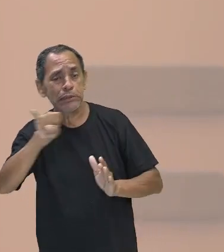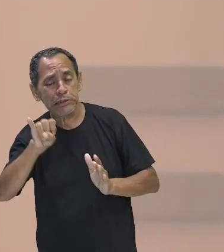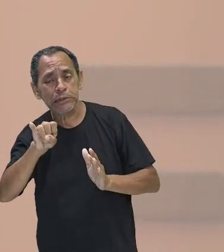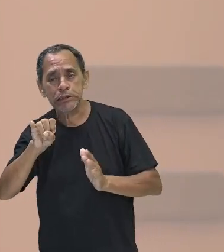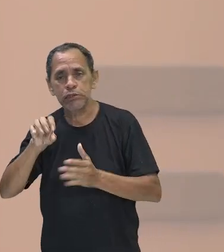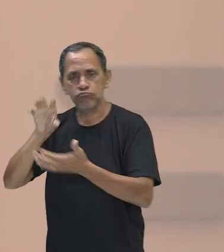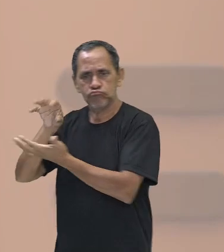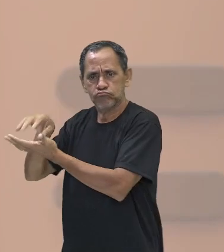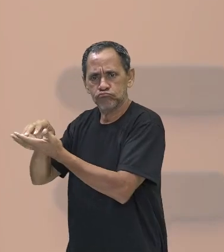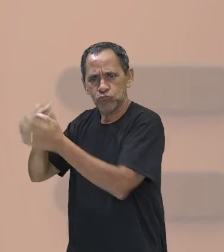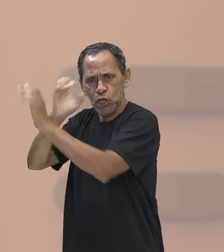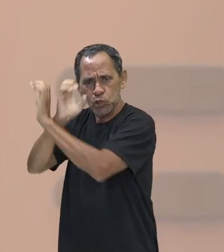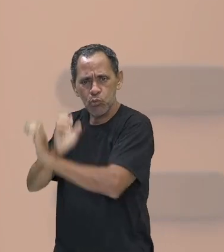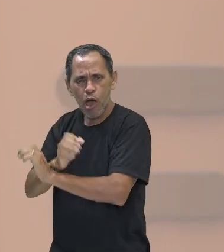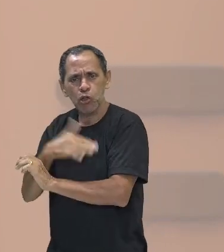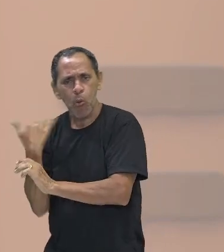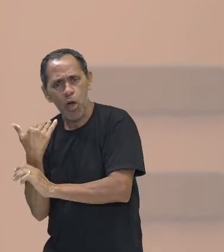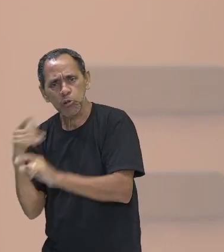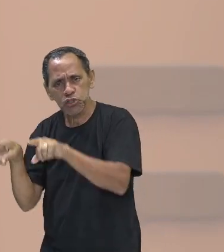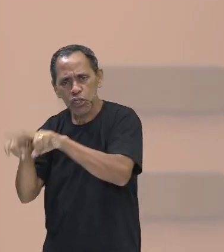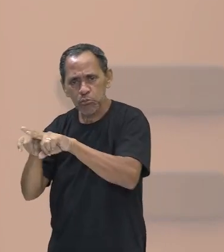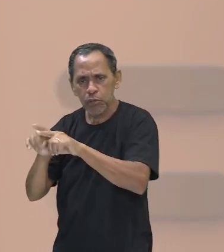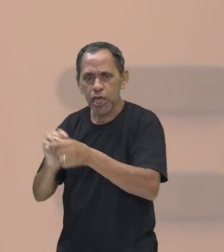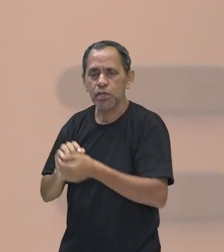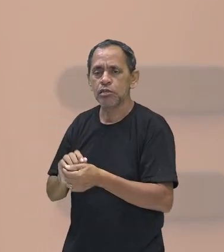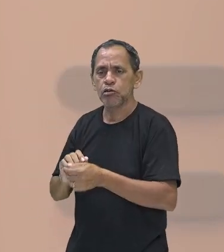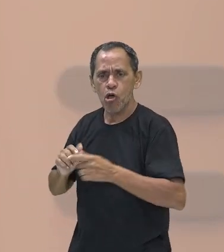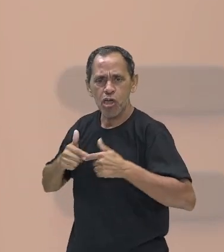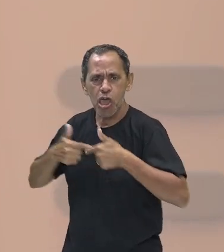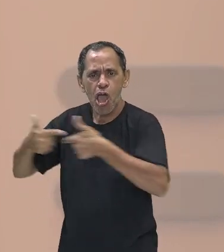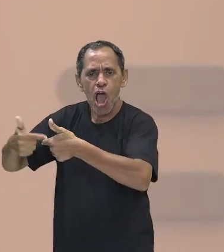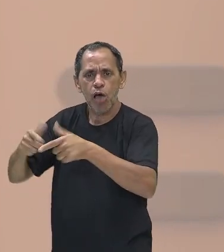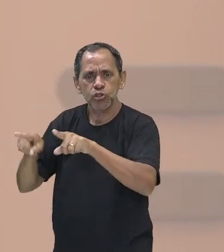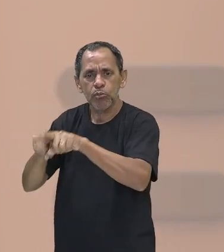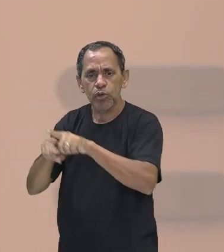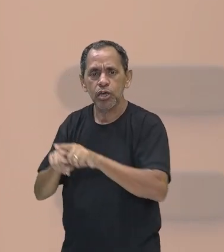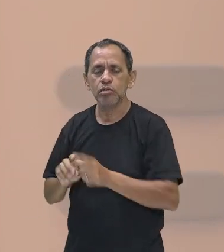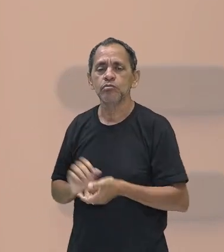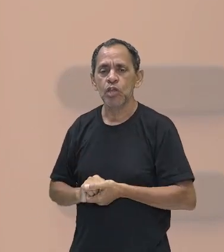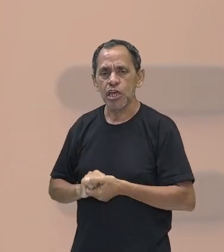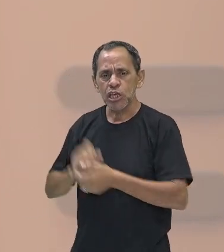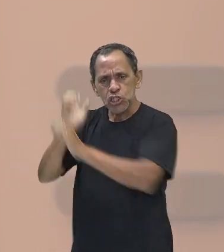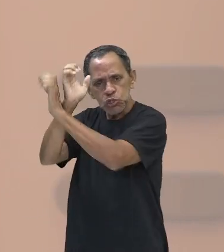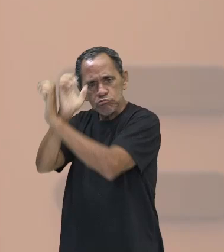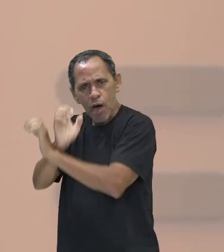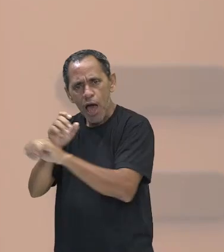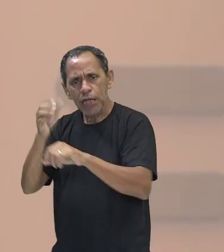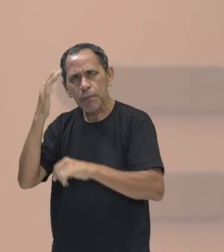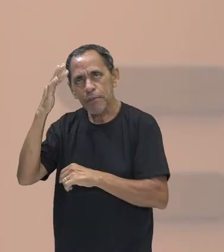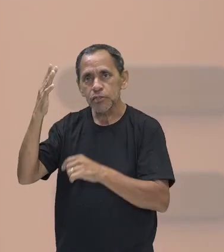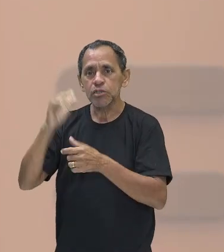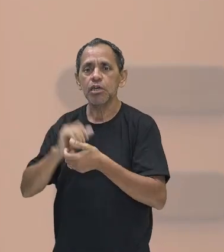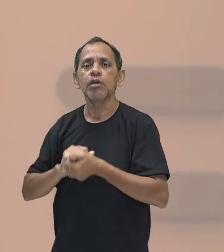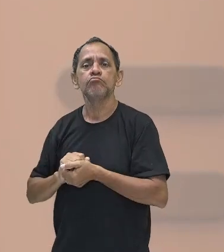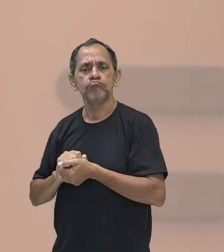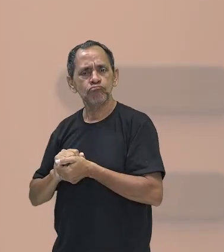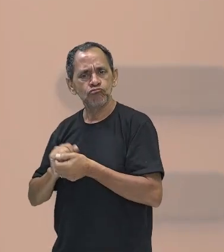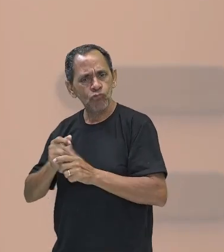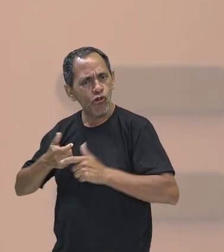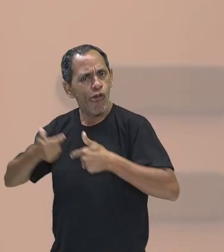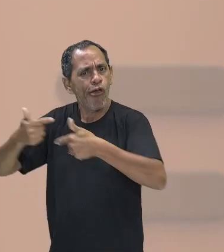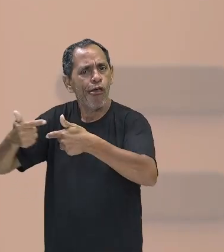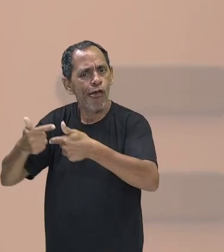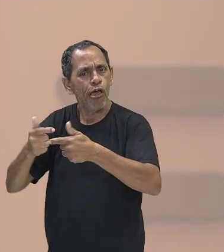estamos também ali na batalha, né? Se eu agora sou um grande guerreiro, Esparta pensa, então é hora da gente, opa, tem alguma